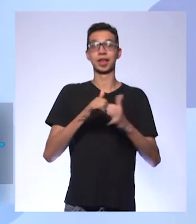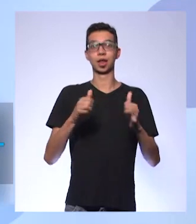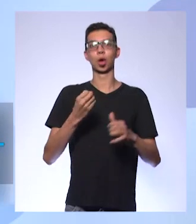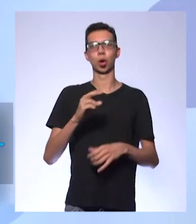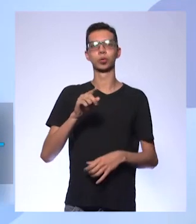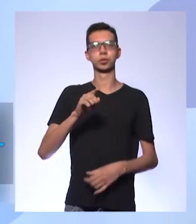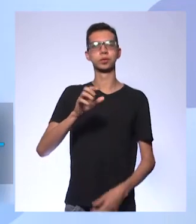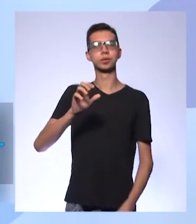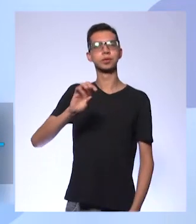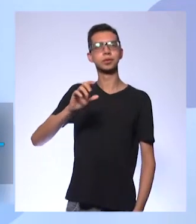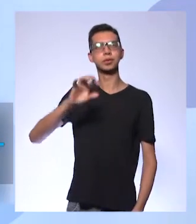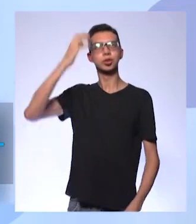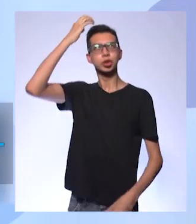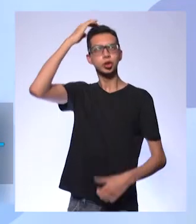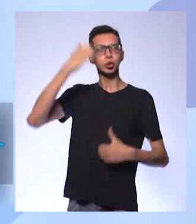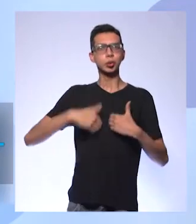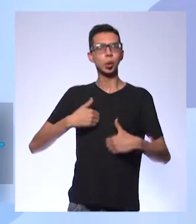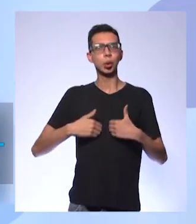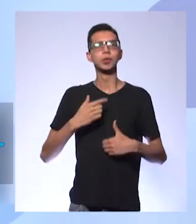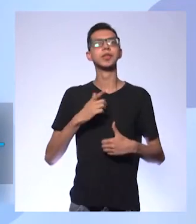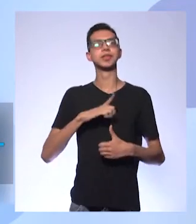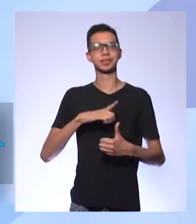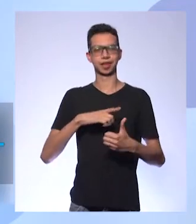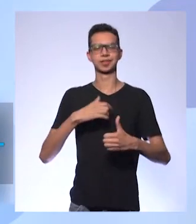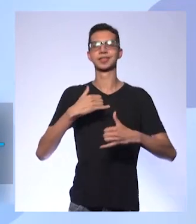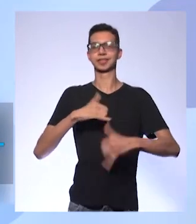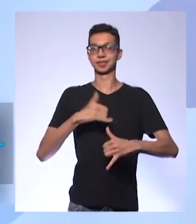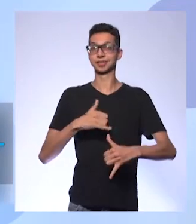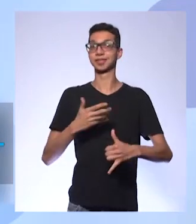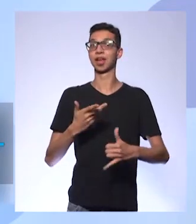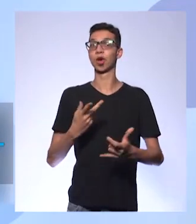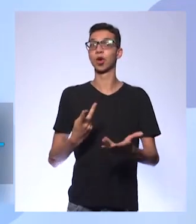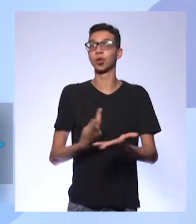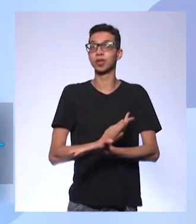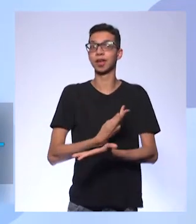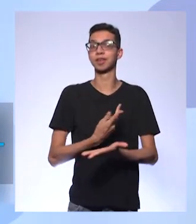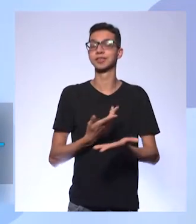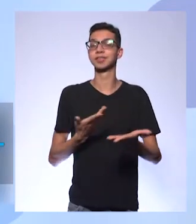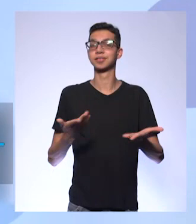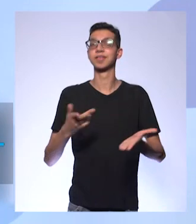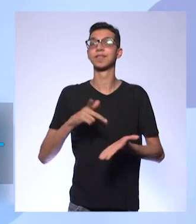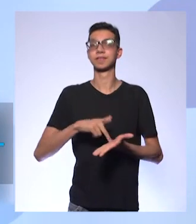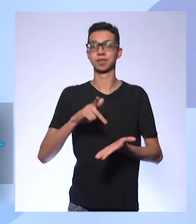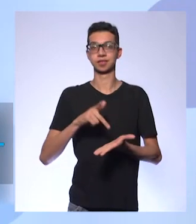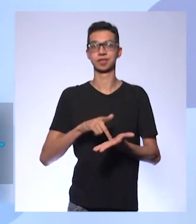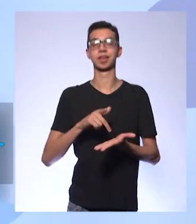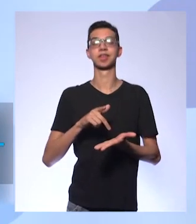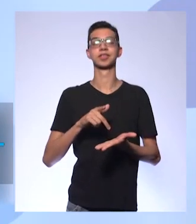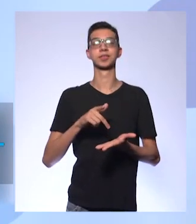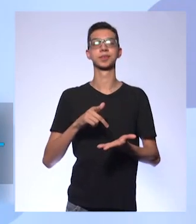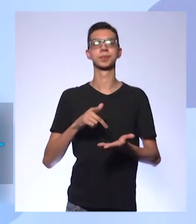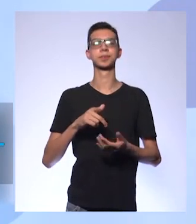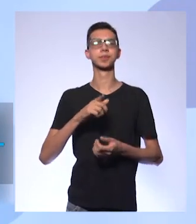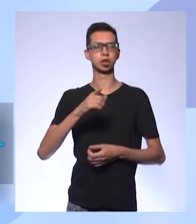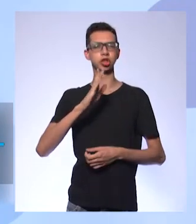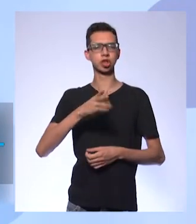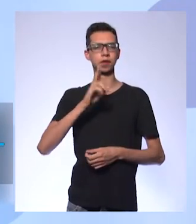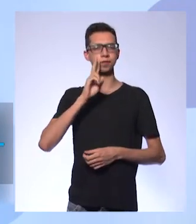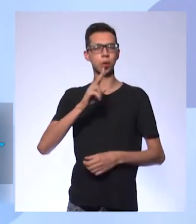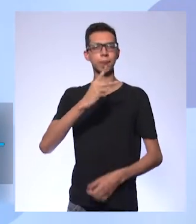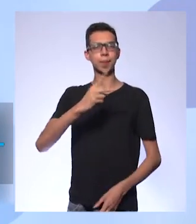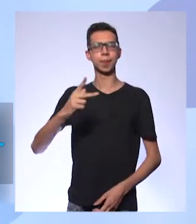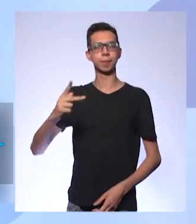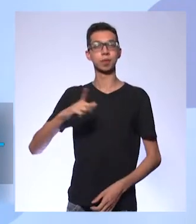chuveiro, você sofre aí uma descarga, né? Então, são condições para se ter realmente aí o choque, né? Você reparou que no PPT tinha